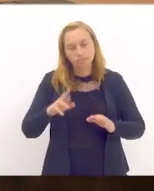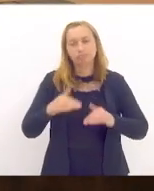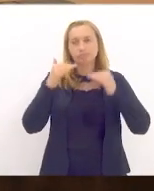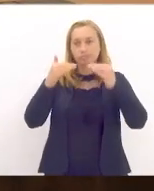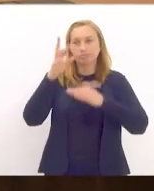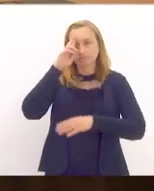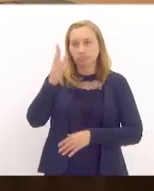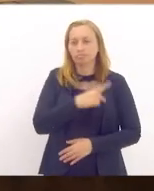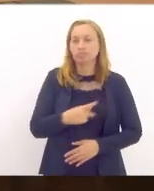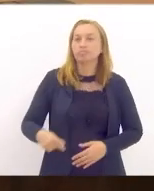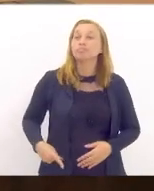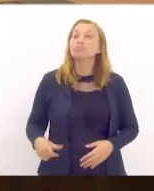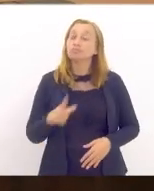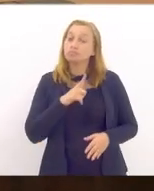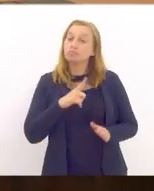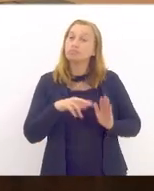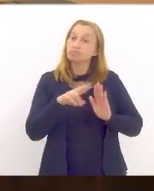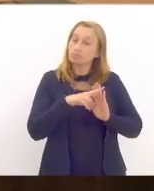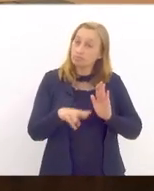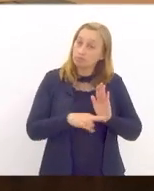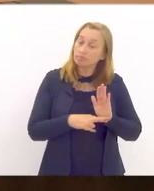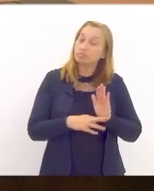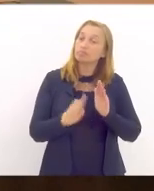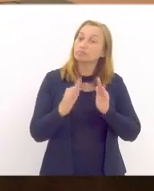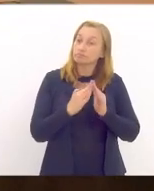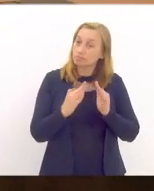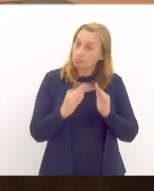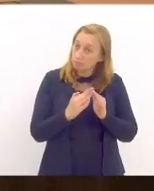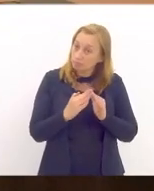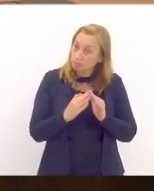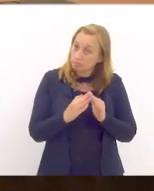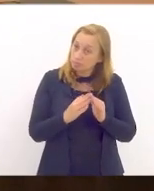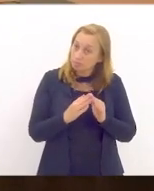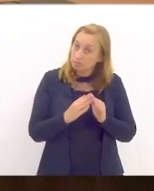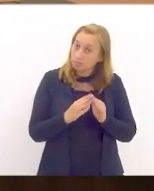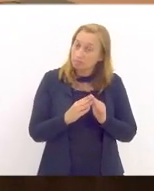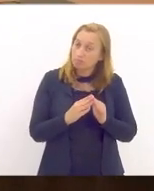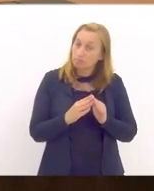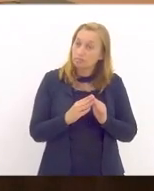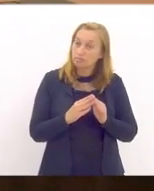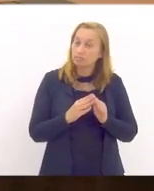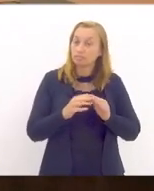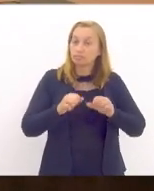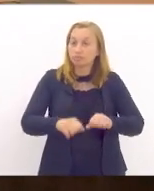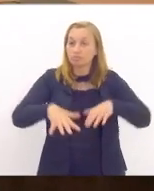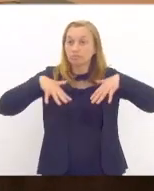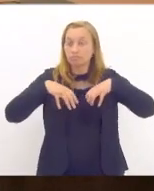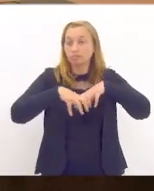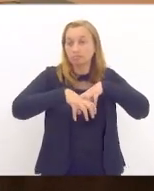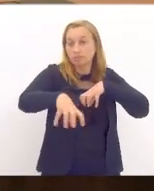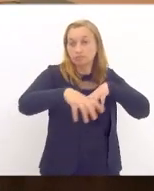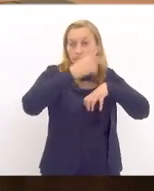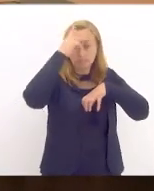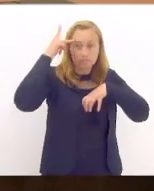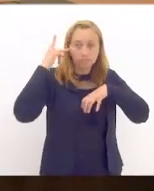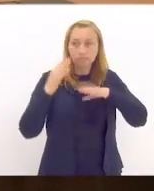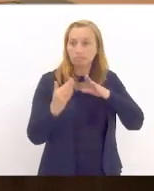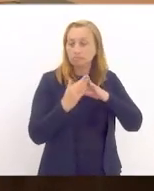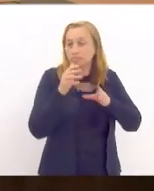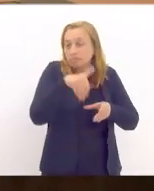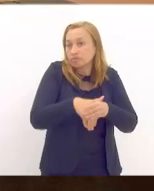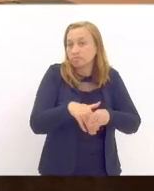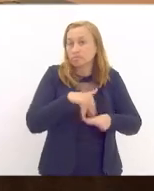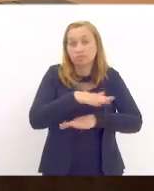se tem no Regimento Interno seção híbrida com as pessoas votando de casa não